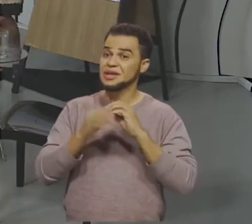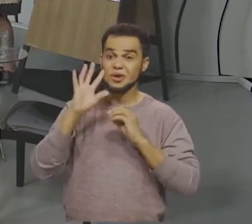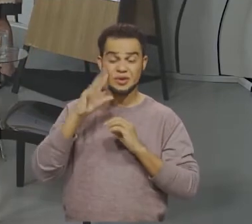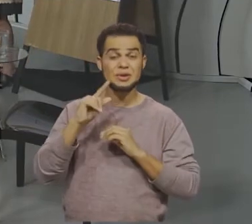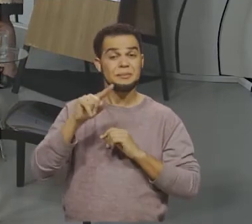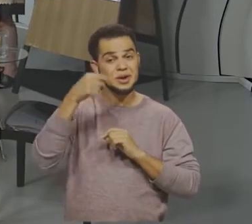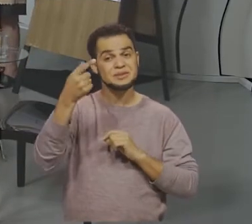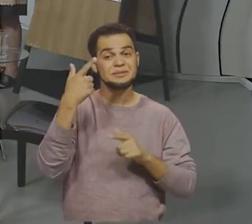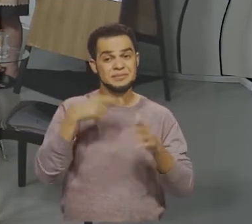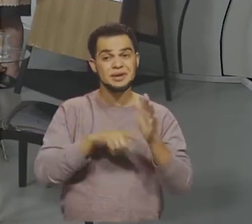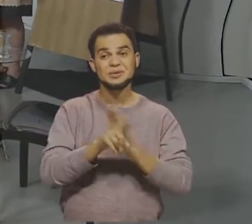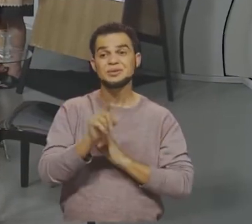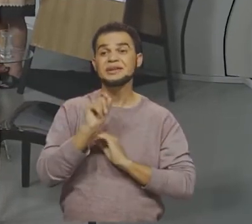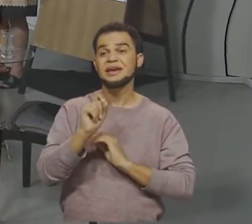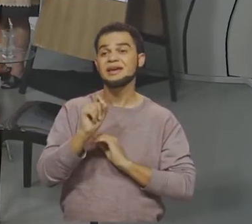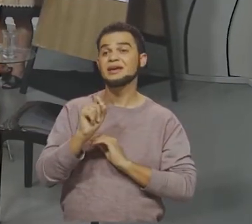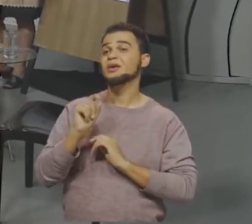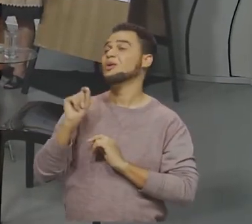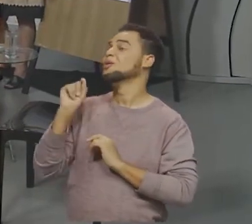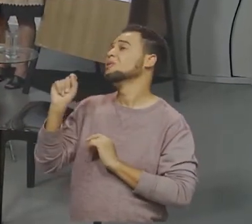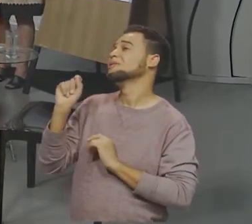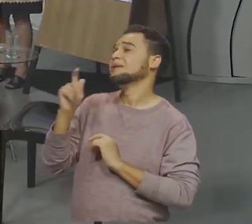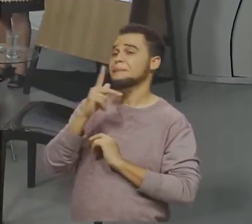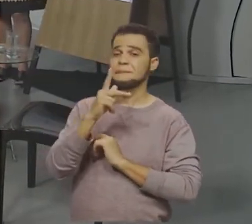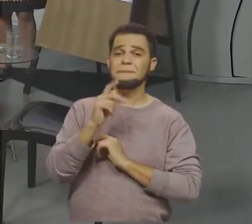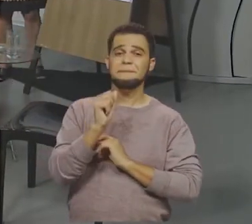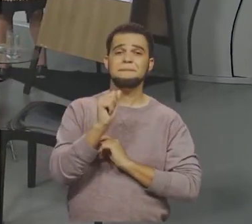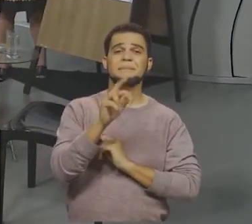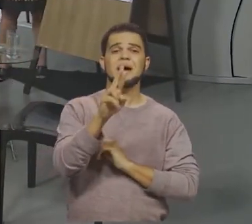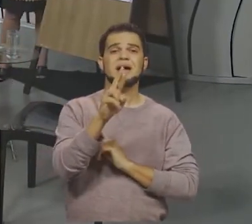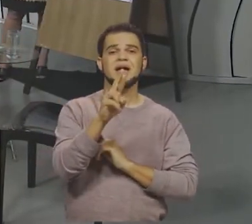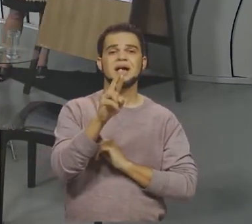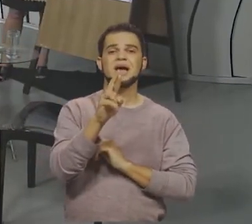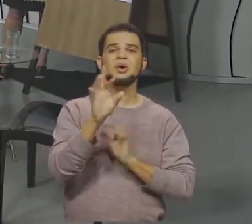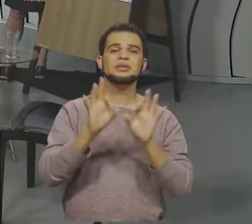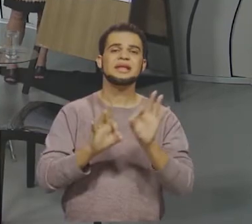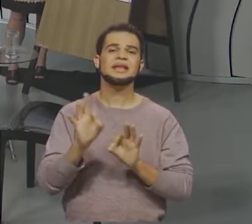pergunta seria, o que é um par ordenado? Ah, muito bom. Né?